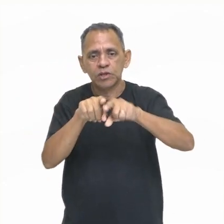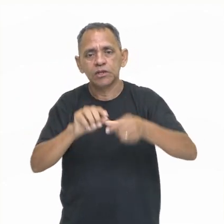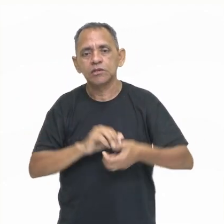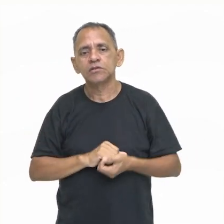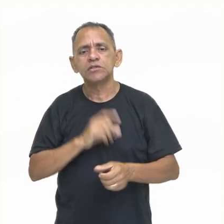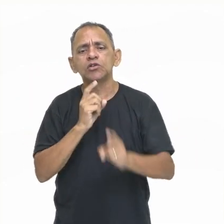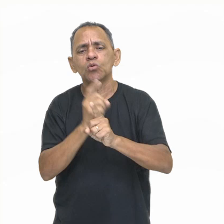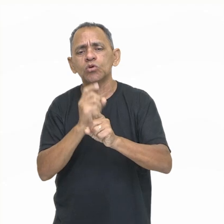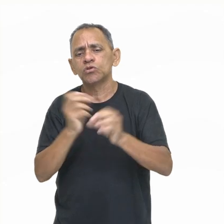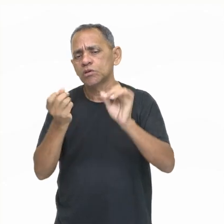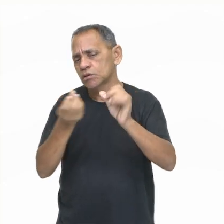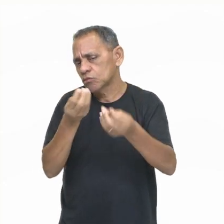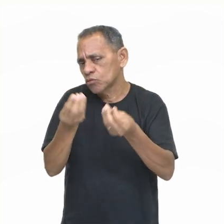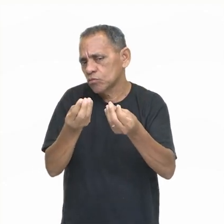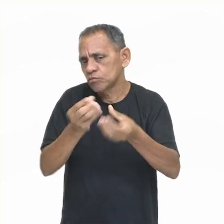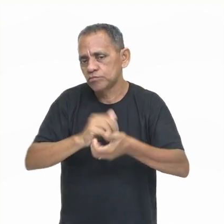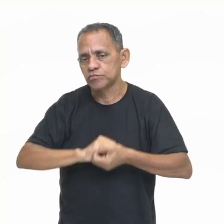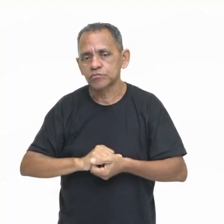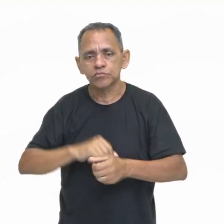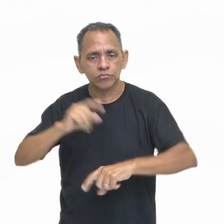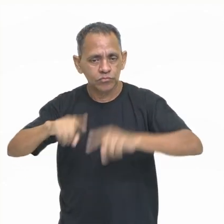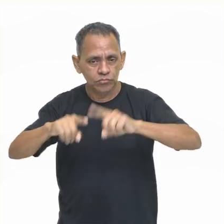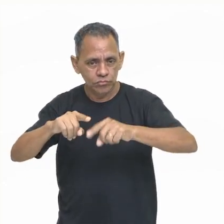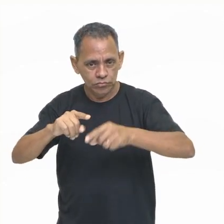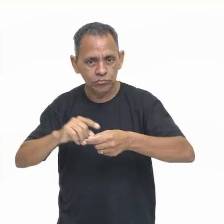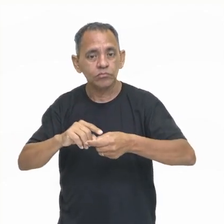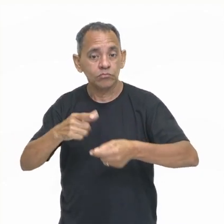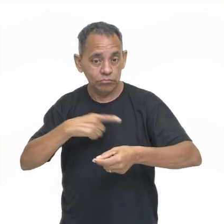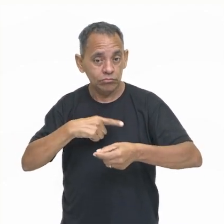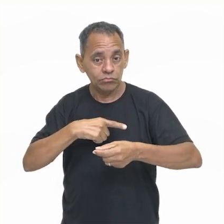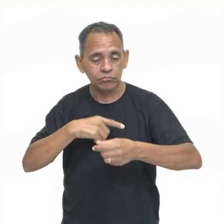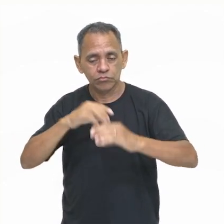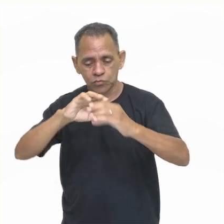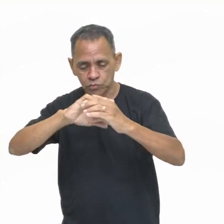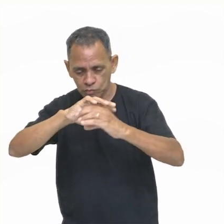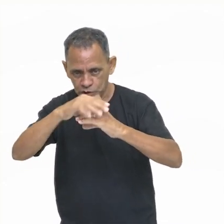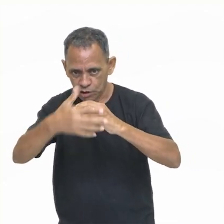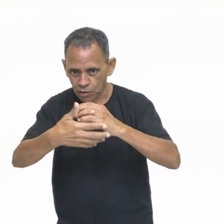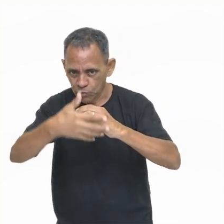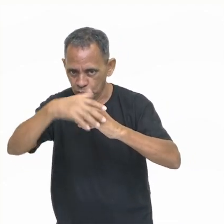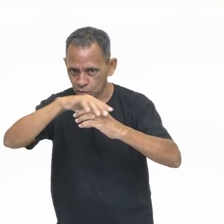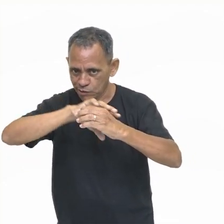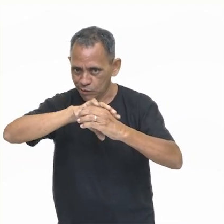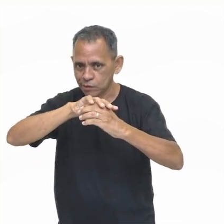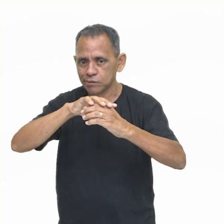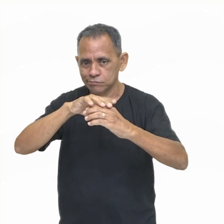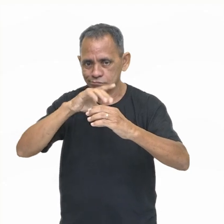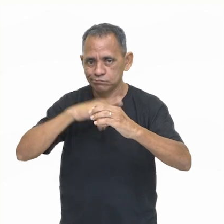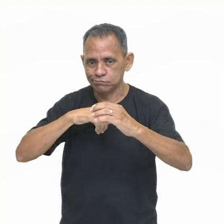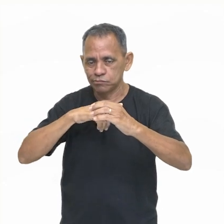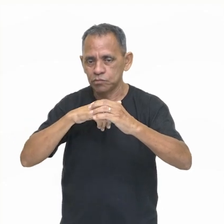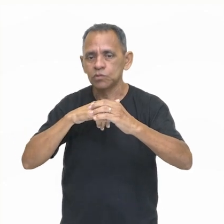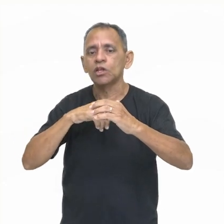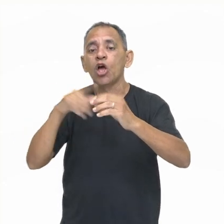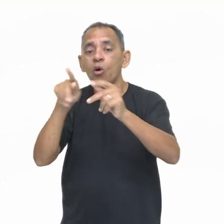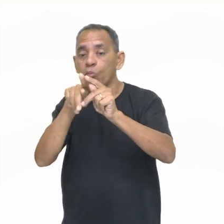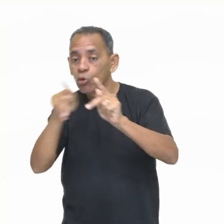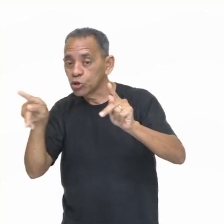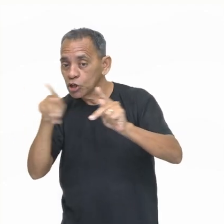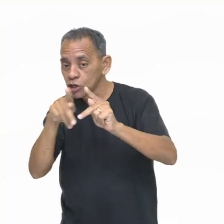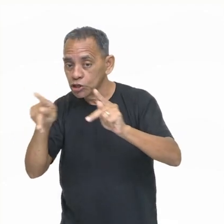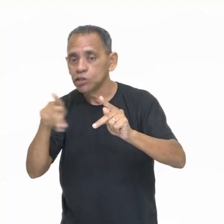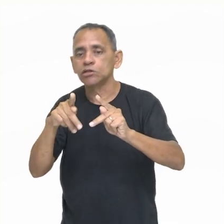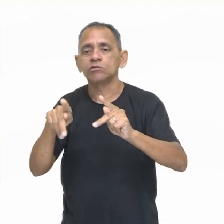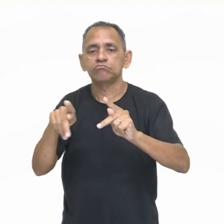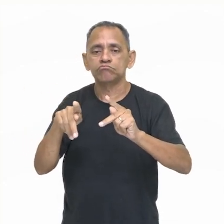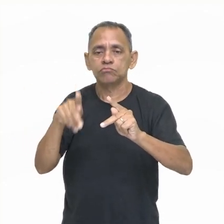todo esse material presente na membrana. E nós temos também as proteínas, como nós